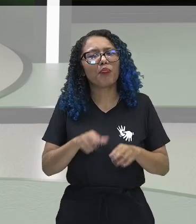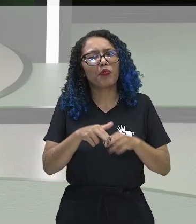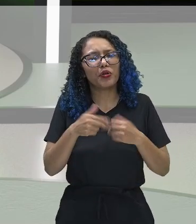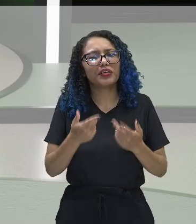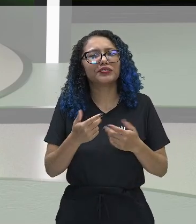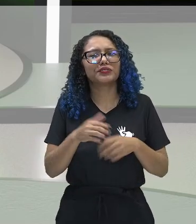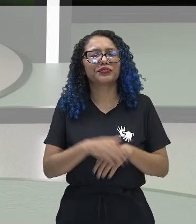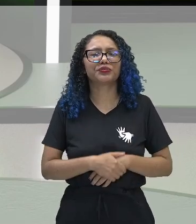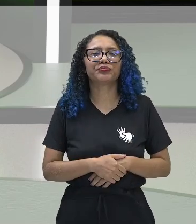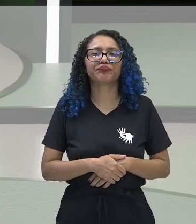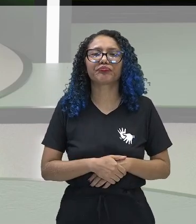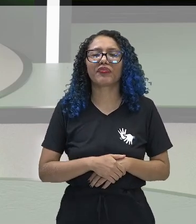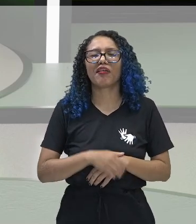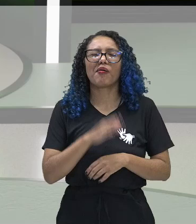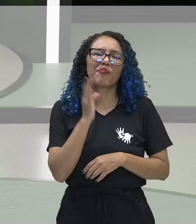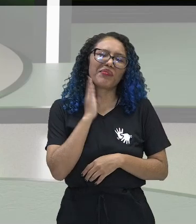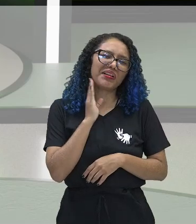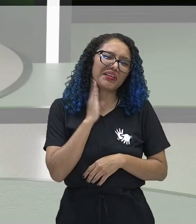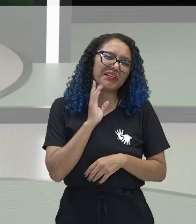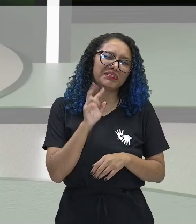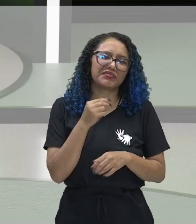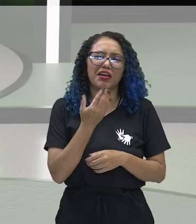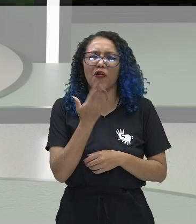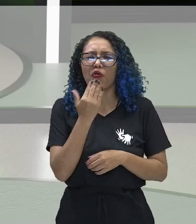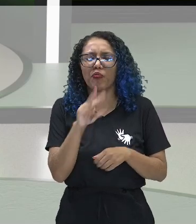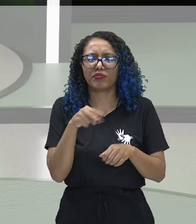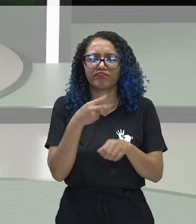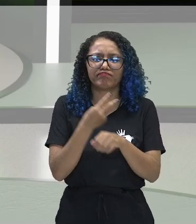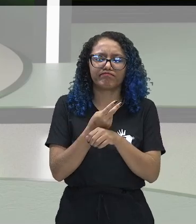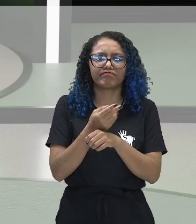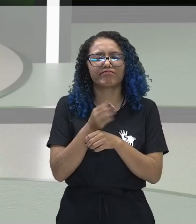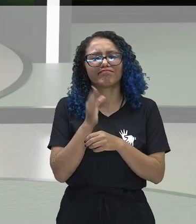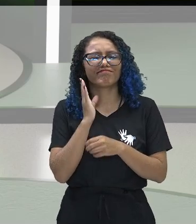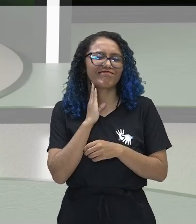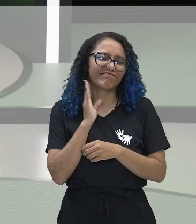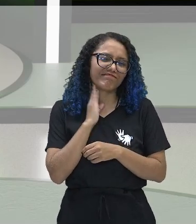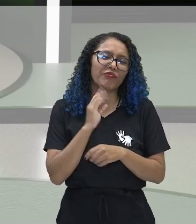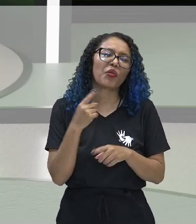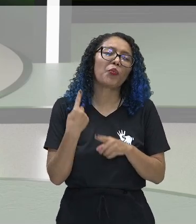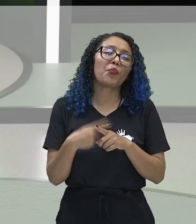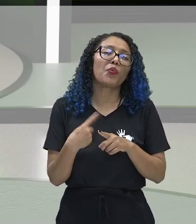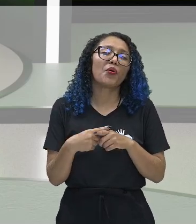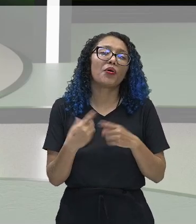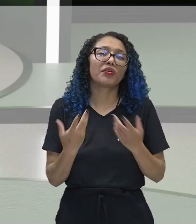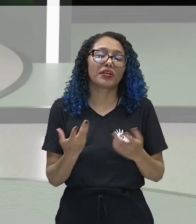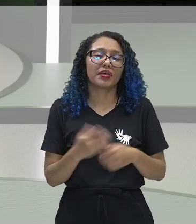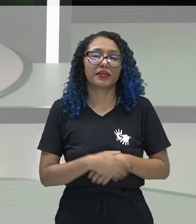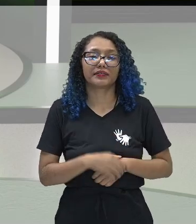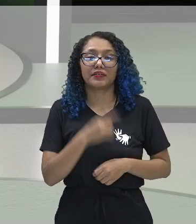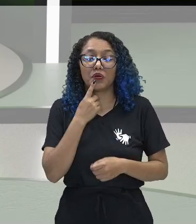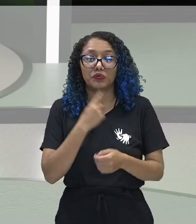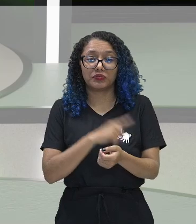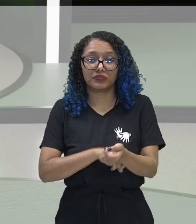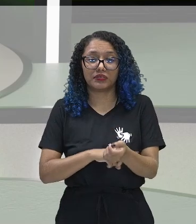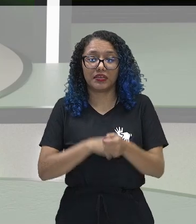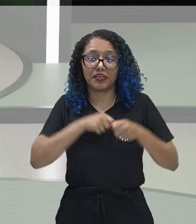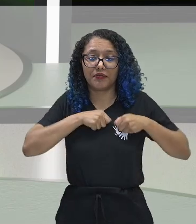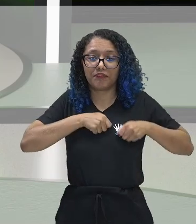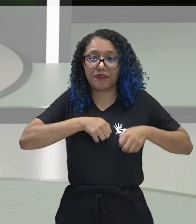moleza, sabe? Depois das refeições, porque o sangue foi todo para essa região do